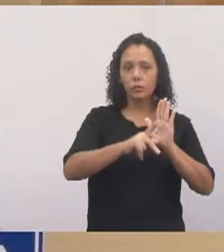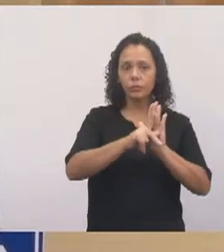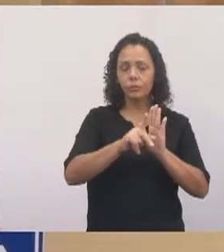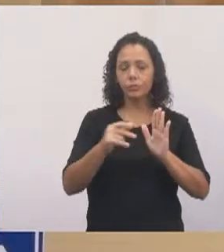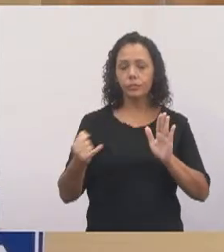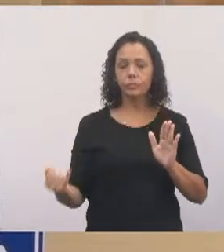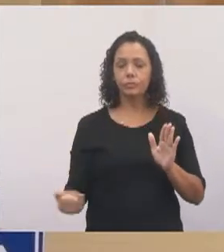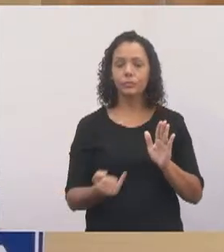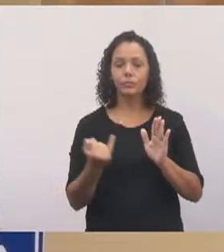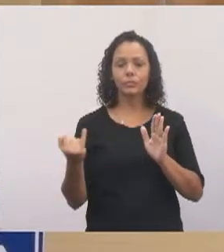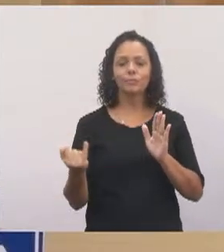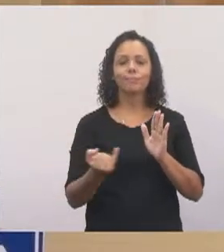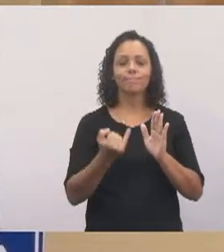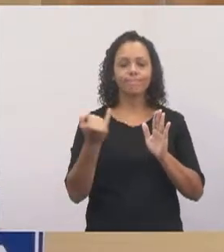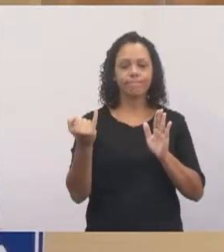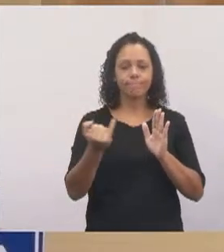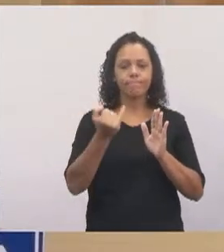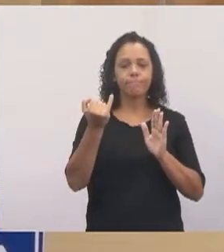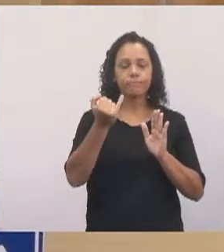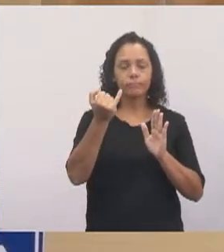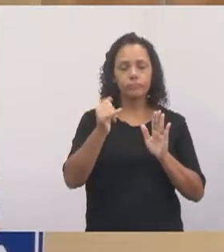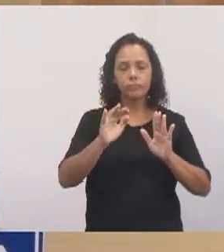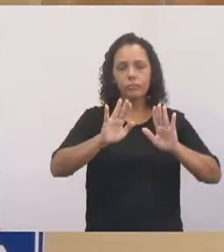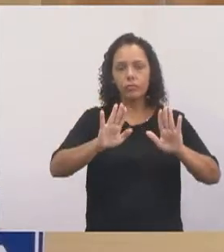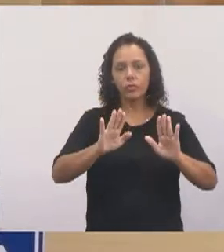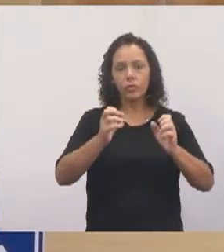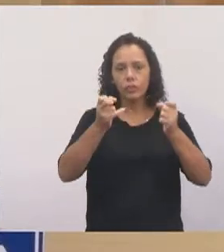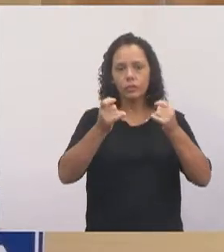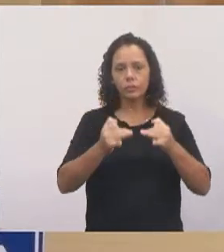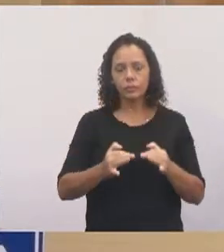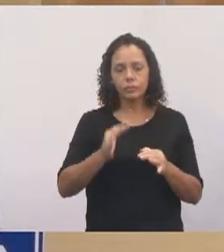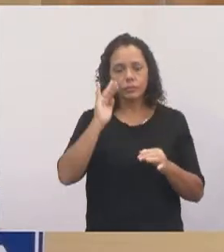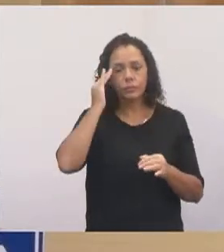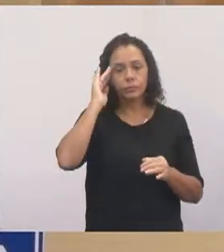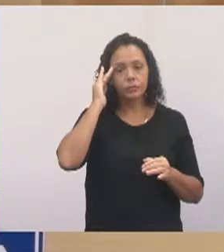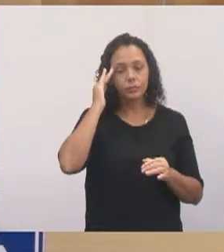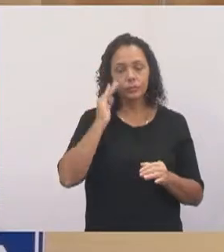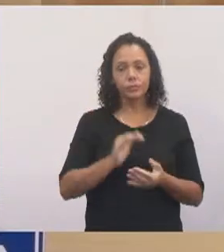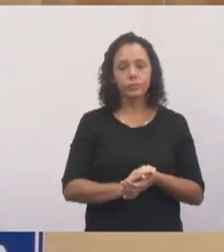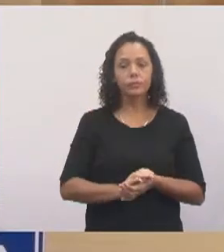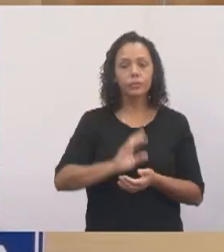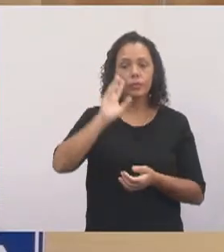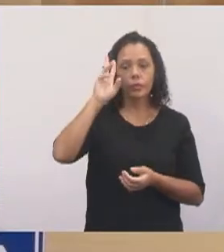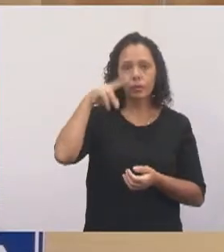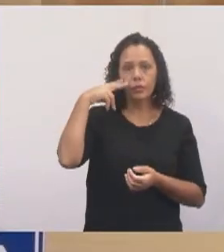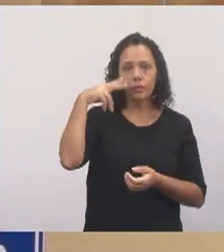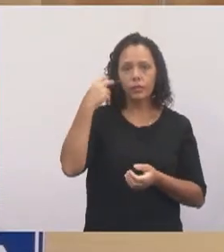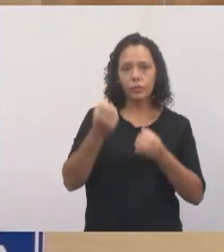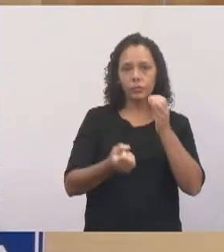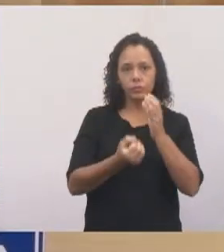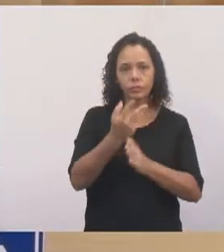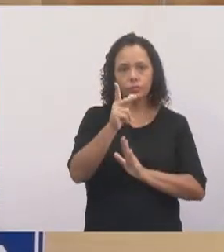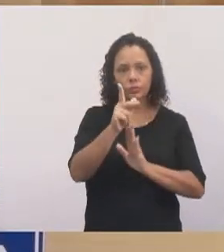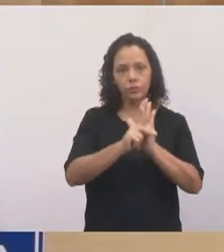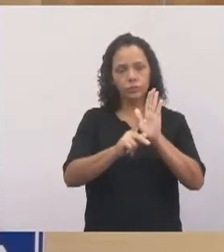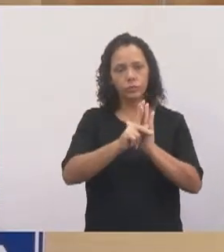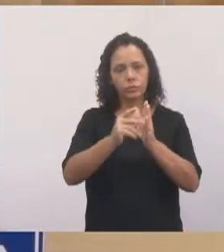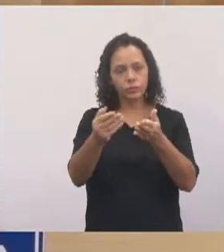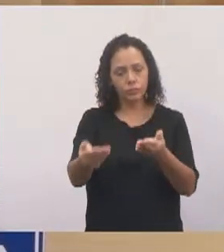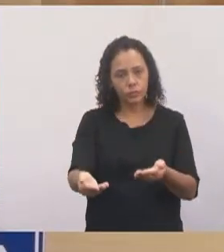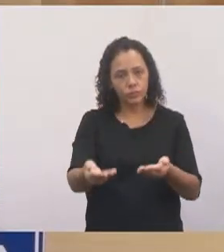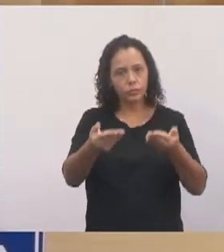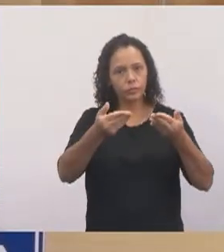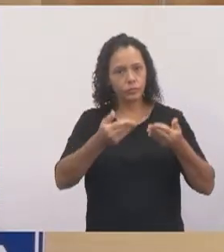importante. Entenda comigo. A vereadora coloca um projeto nessa casa, Sônia Patas da